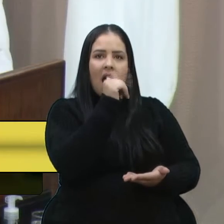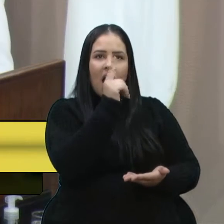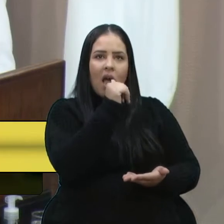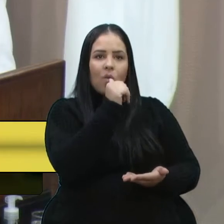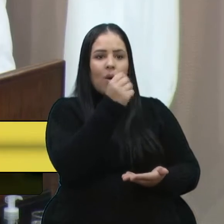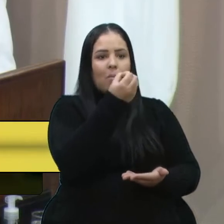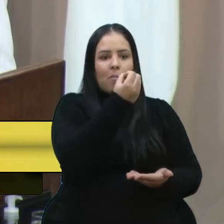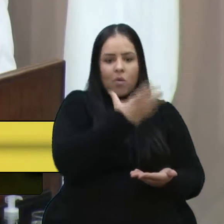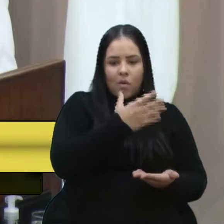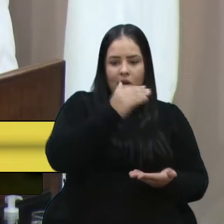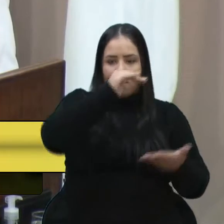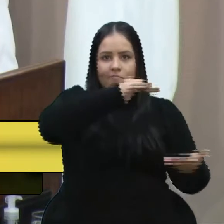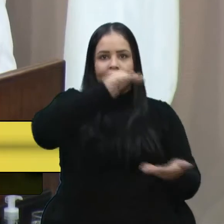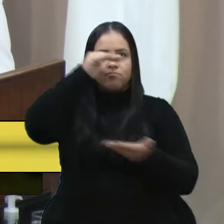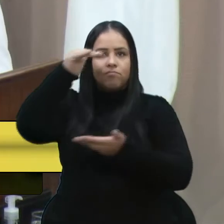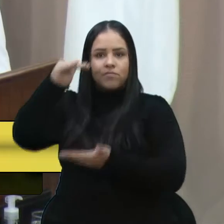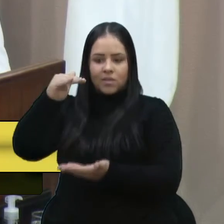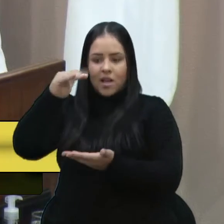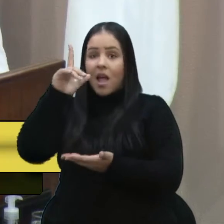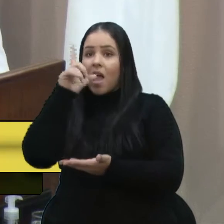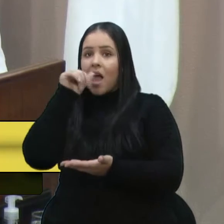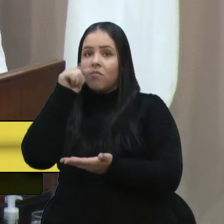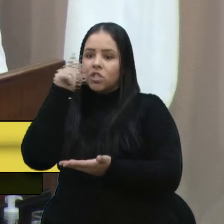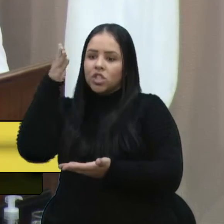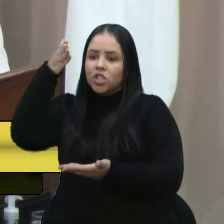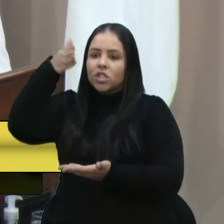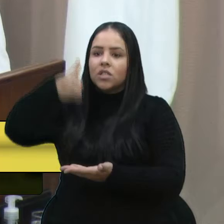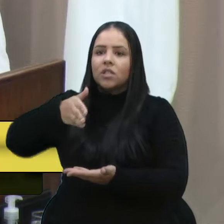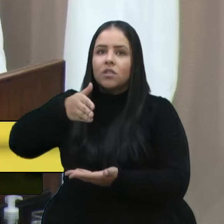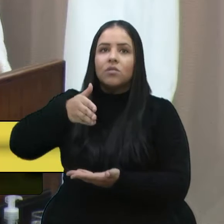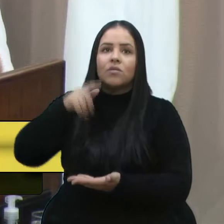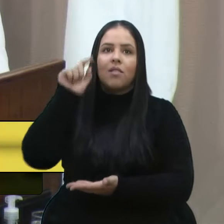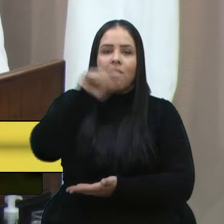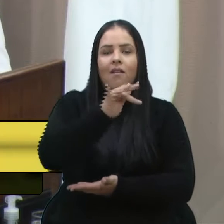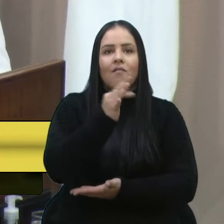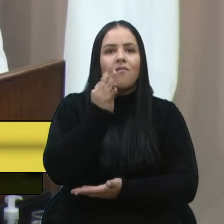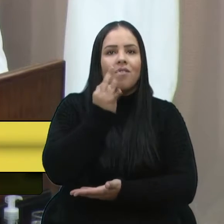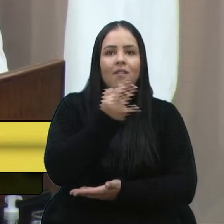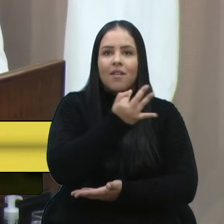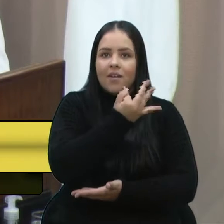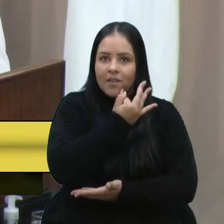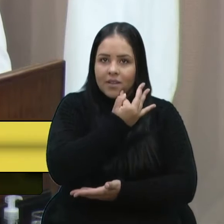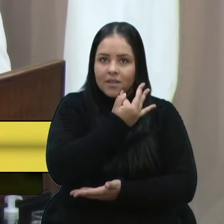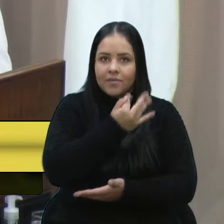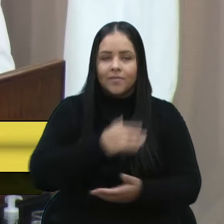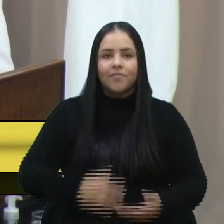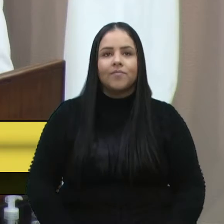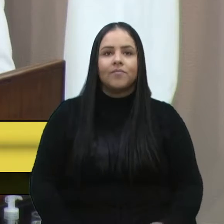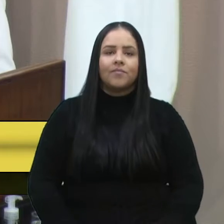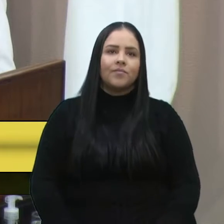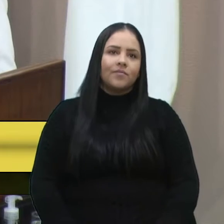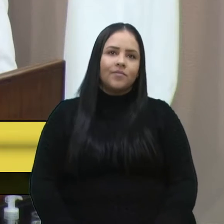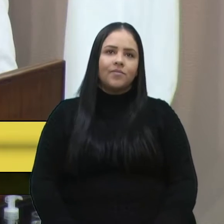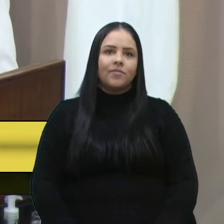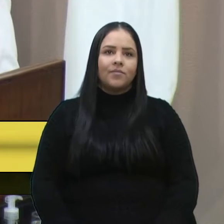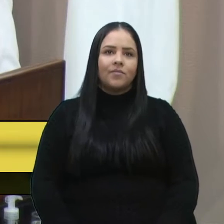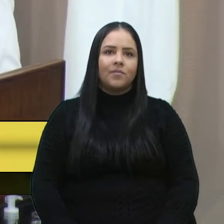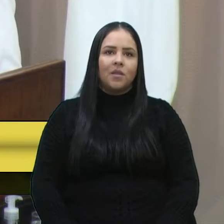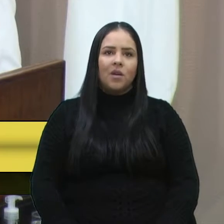boa, da água que está chegando nas torneiras das casas de toda aquela região de Forqueta,